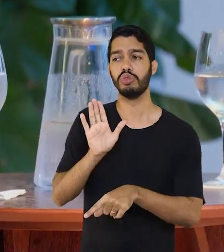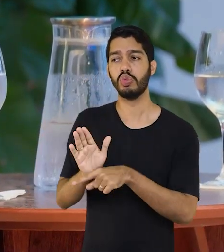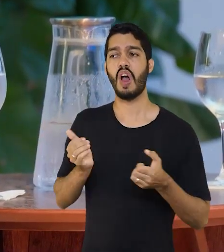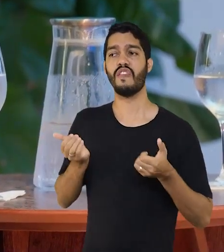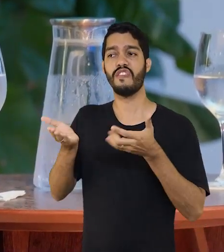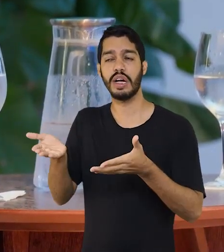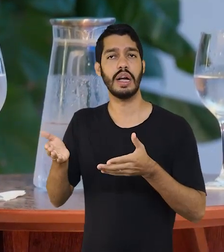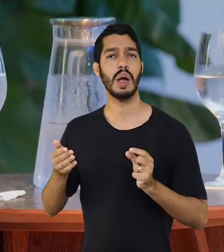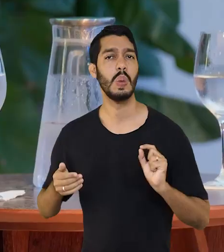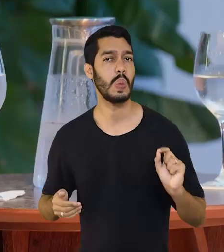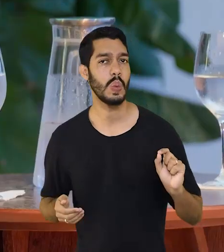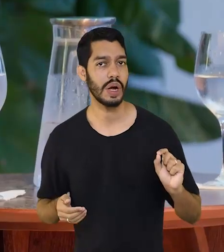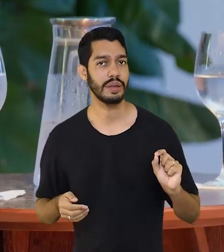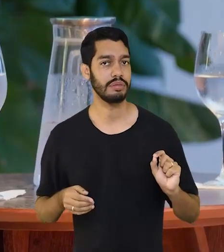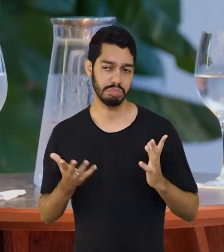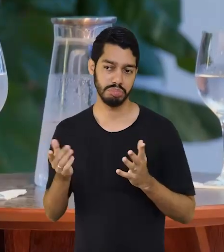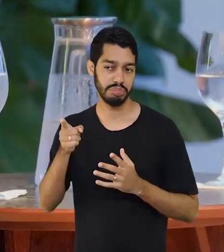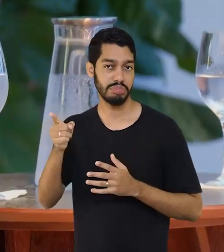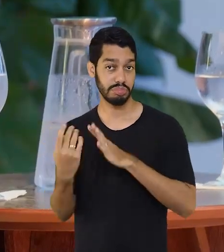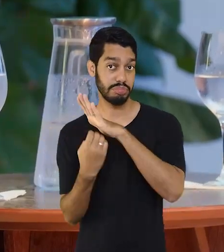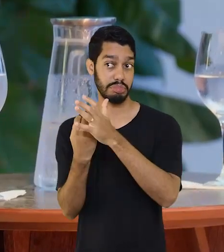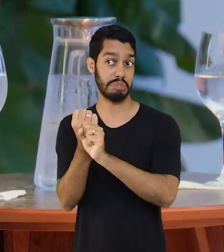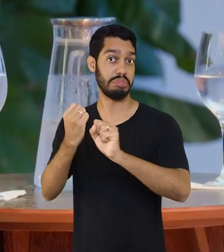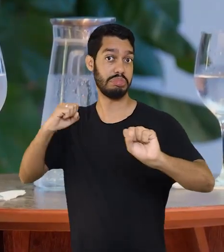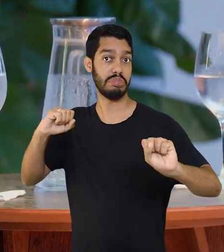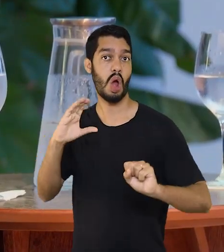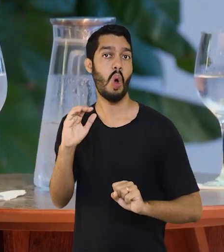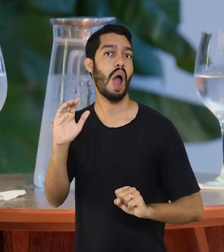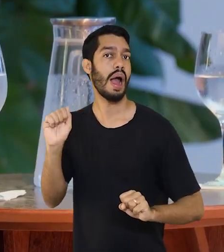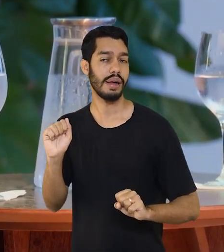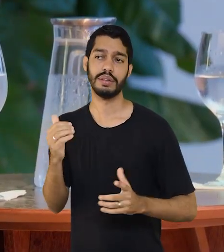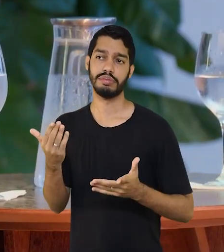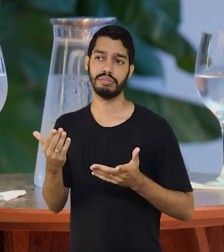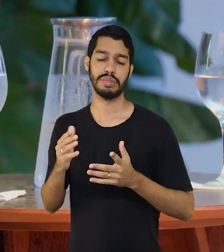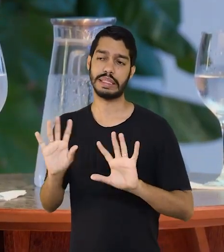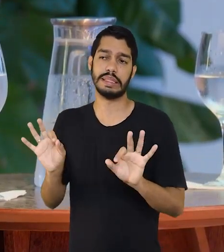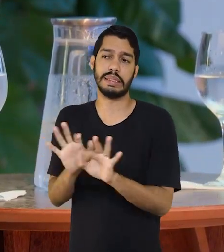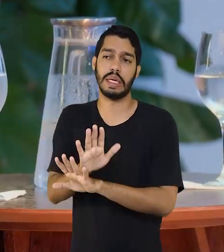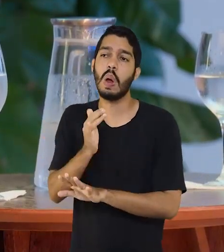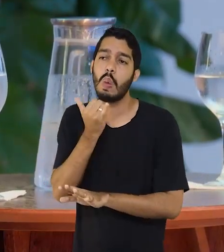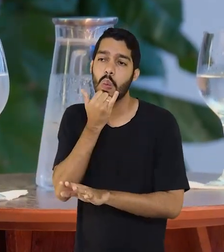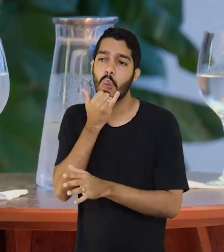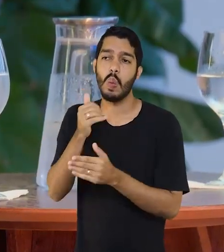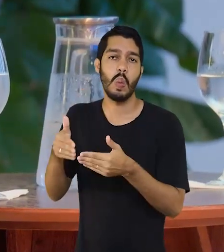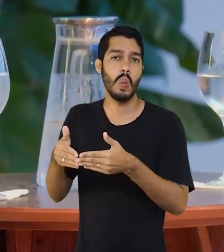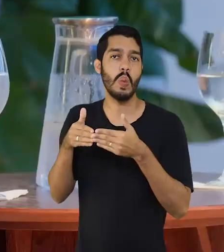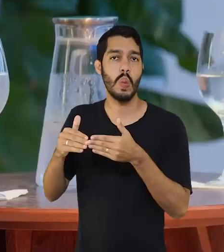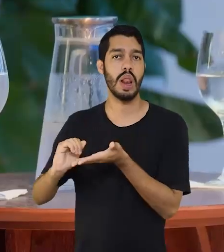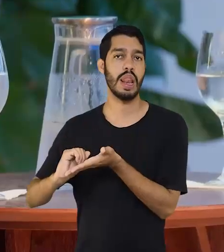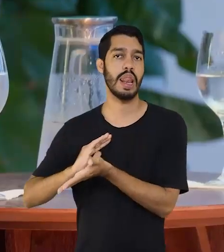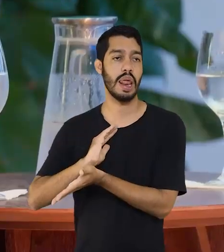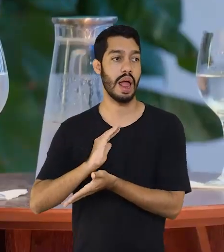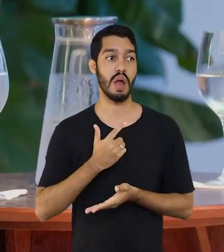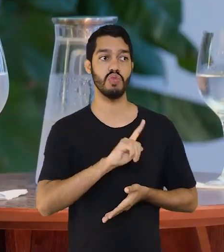Coca-Cola, foi desenvolver a tecnologia que você queria. Qual é a promessa da Winning? E aí, para